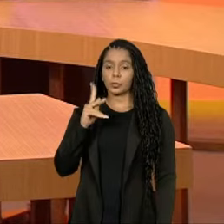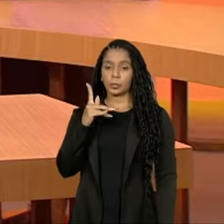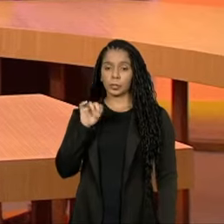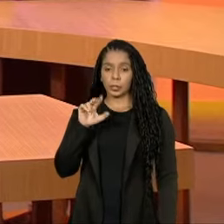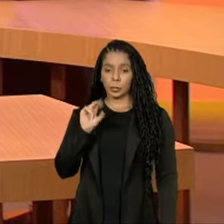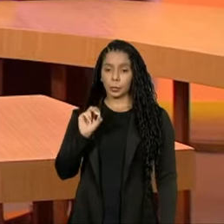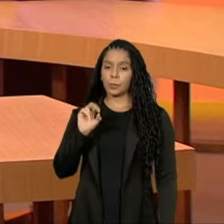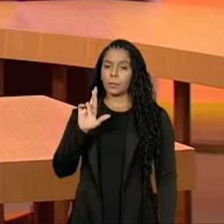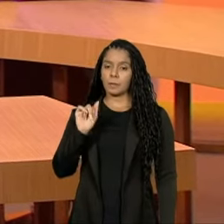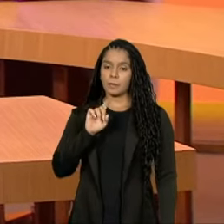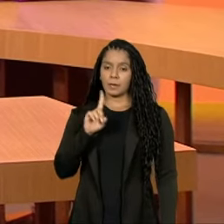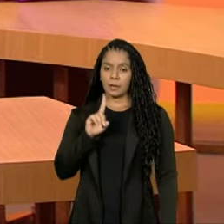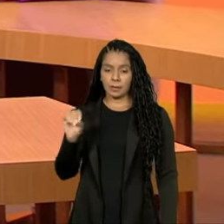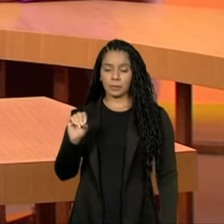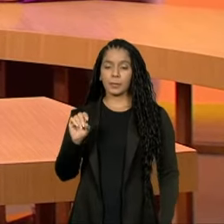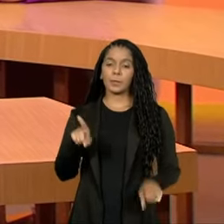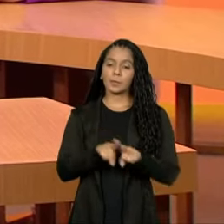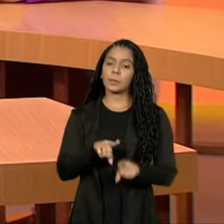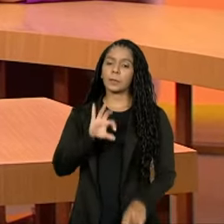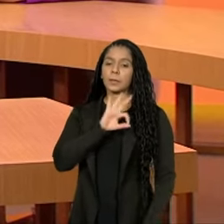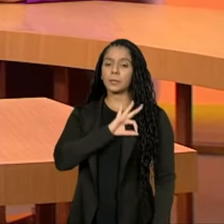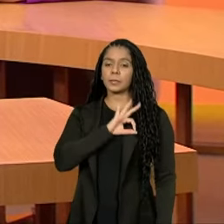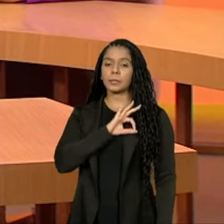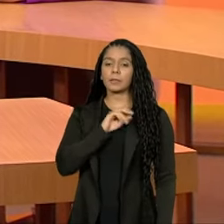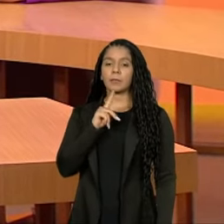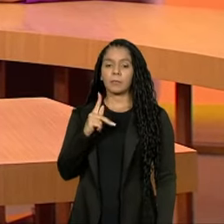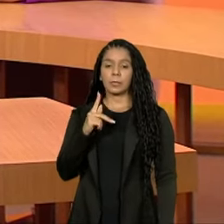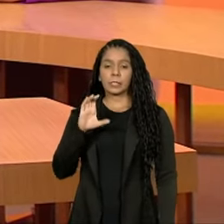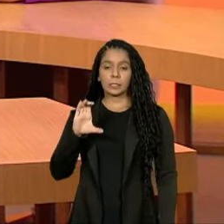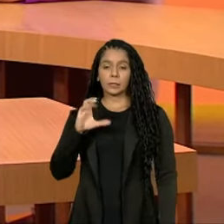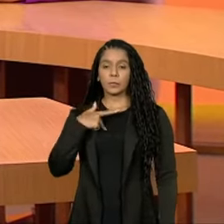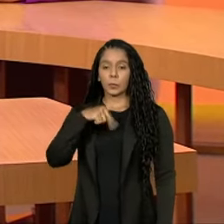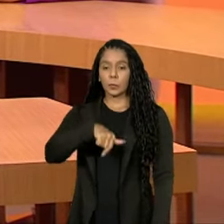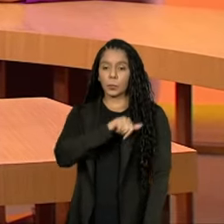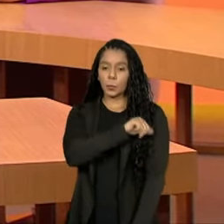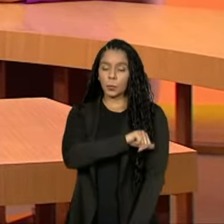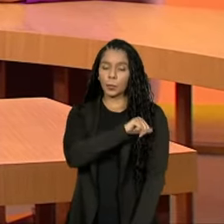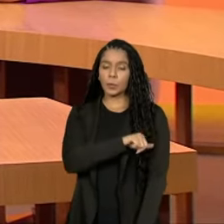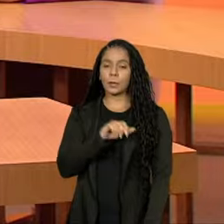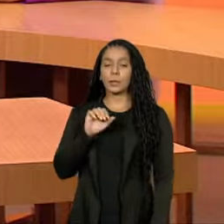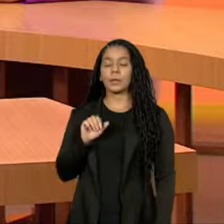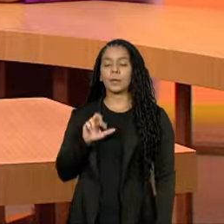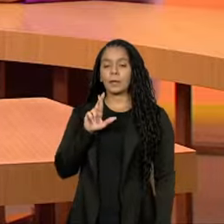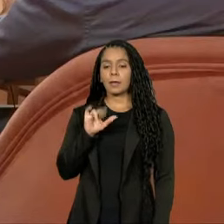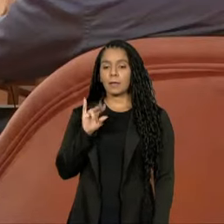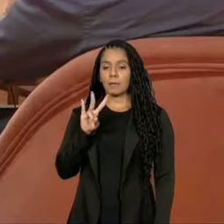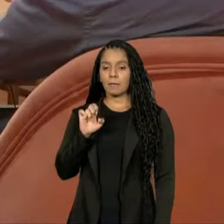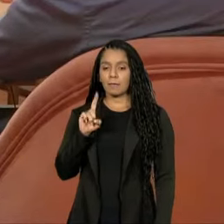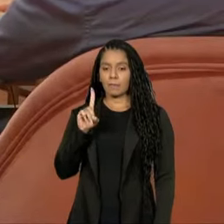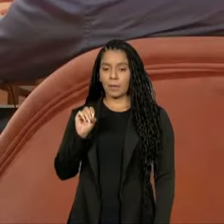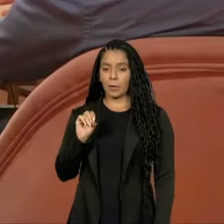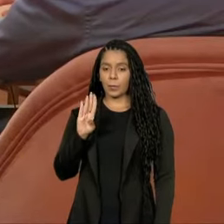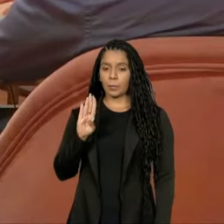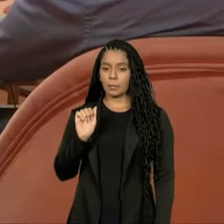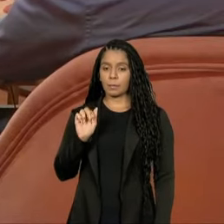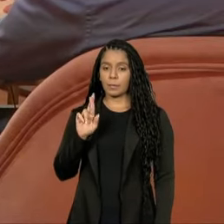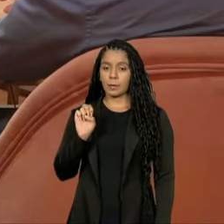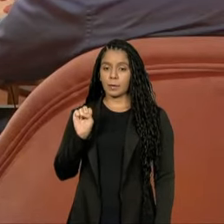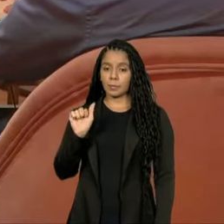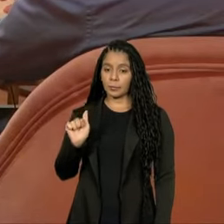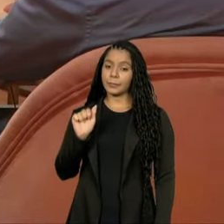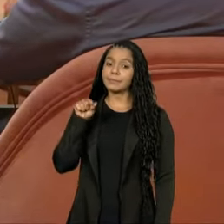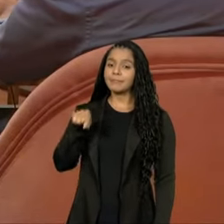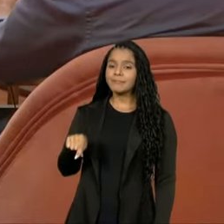Rivaldo Barbosa, ex-chefe da Polícia Civil do Rio de Janeiro. O delegado é suspeito de arquitetar, como nós já falamos aqui,